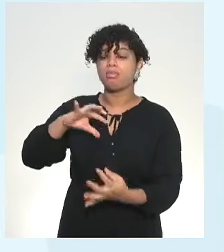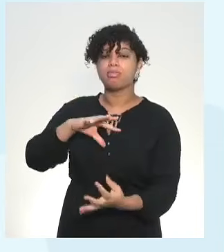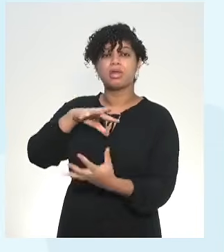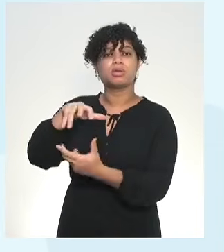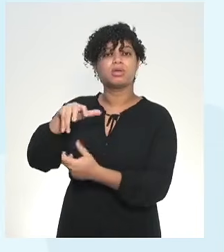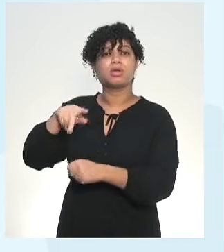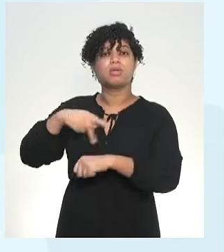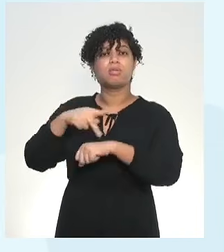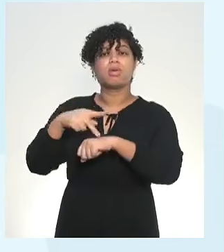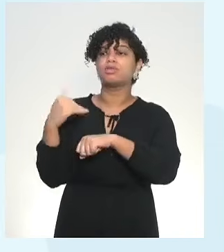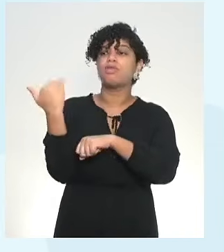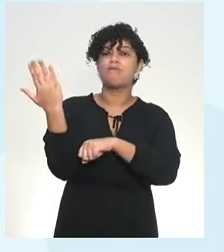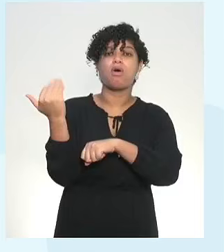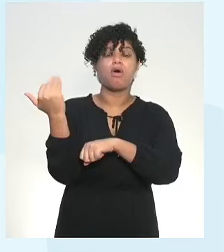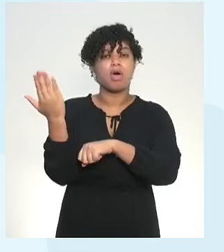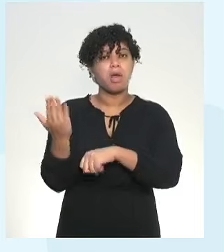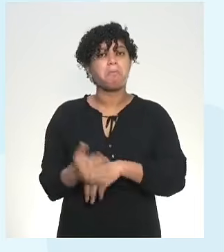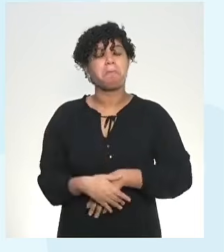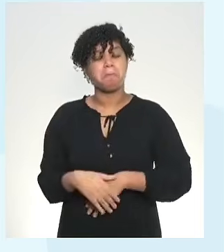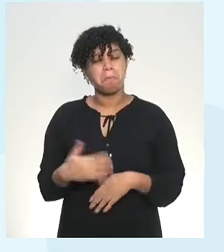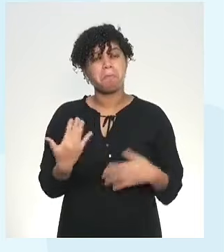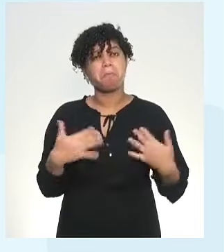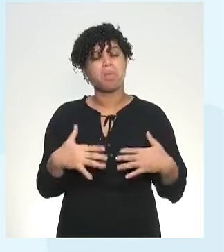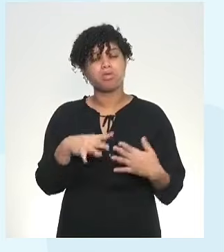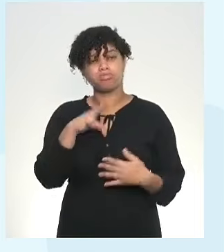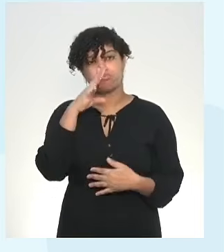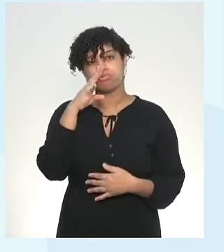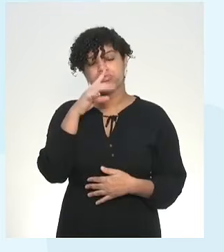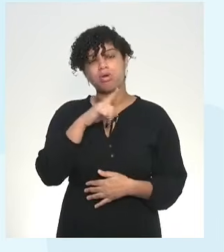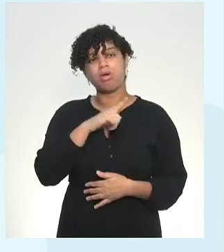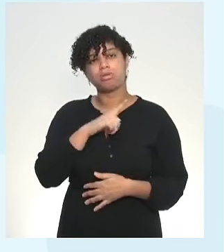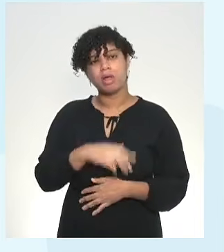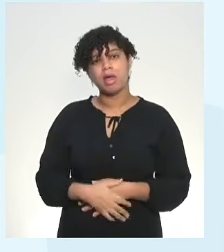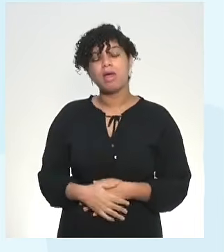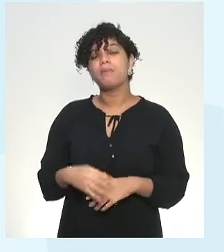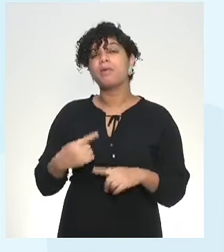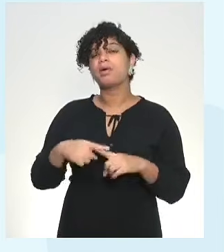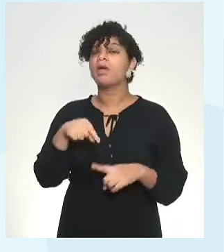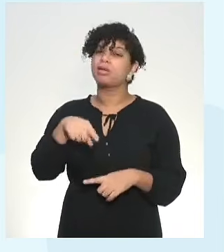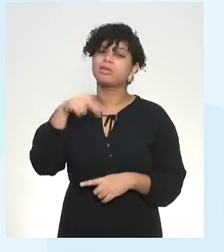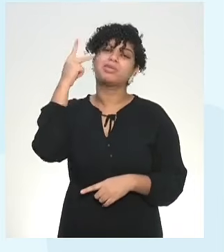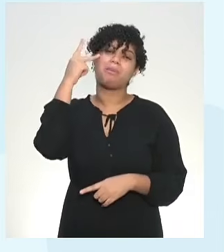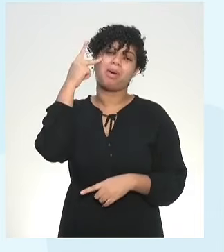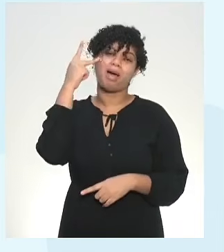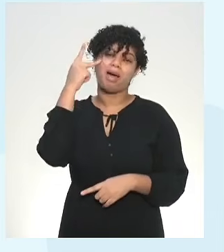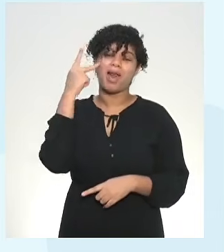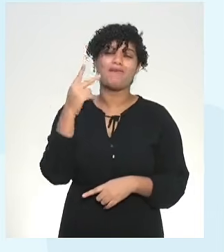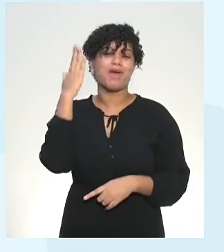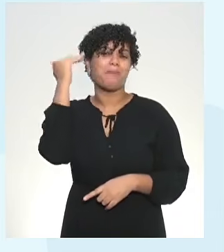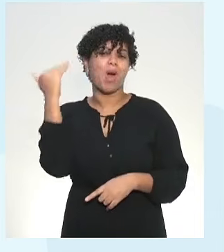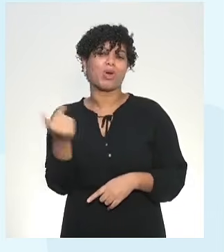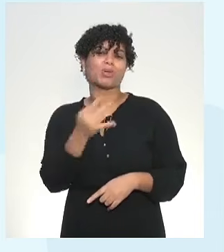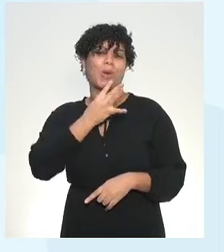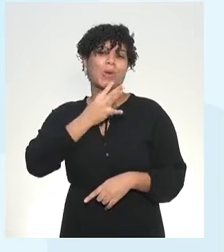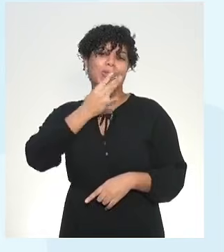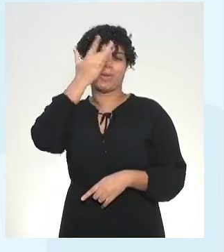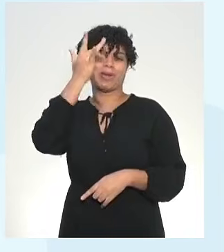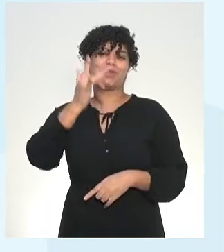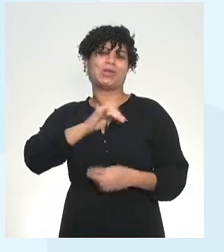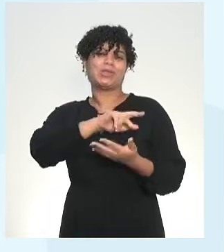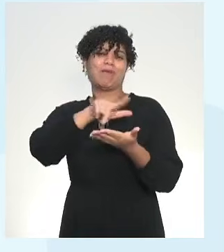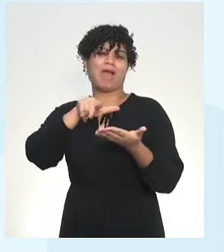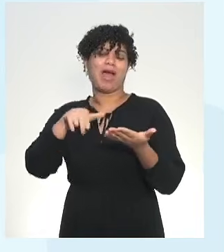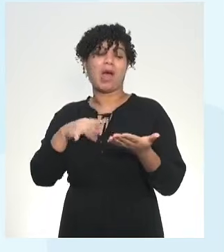Então, países, né, cidades, aí, conhecendo aí São Paulo, né, como uma grande metrópole. Depois nós temos